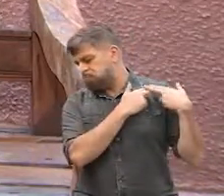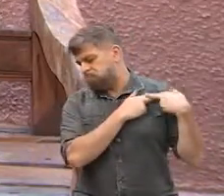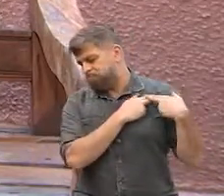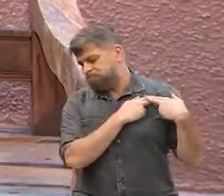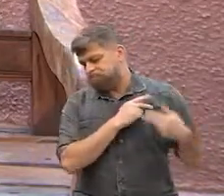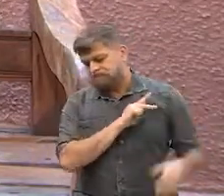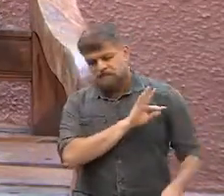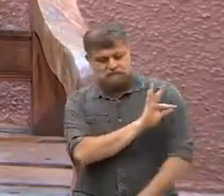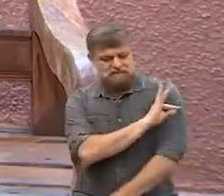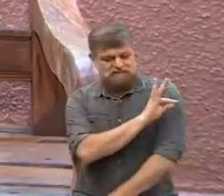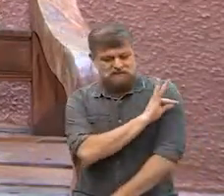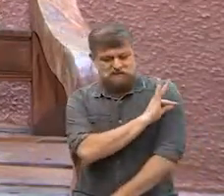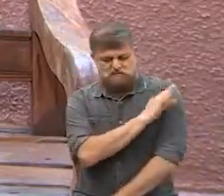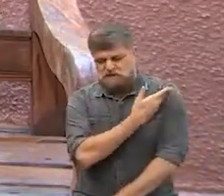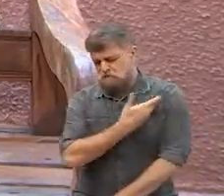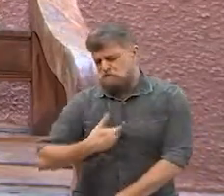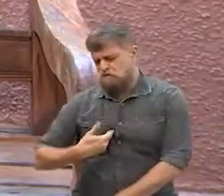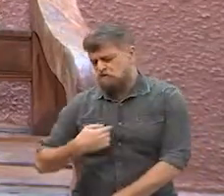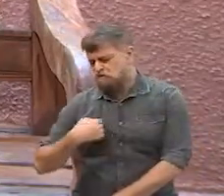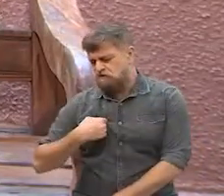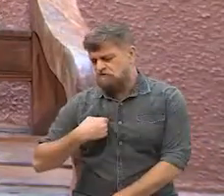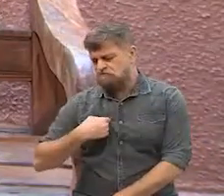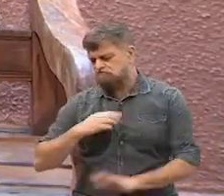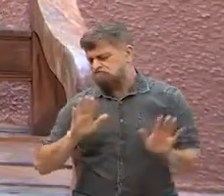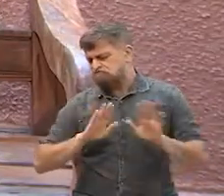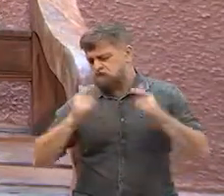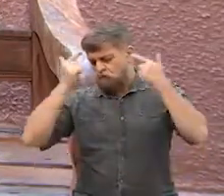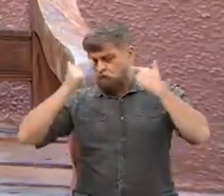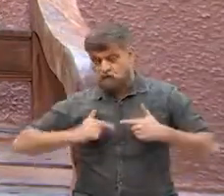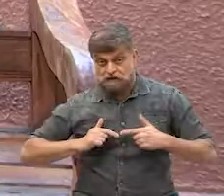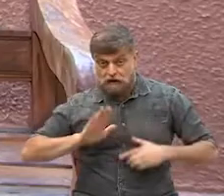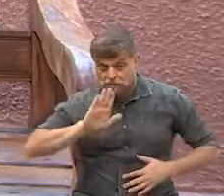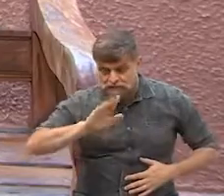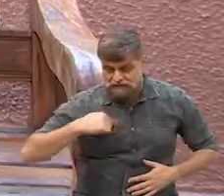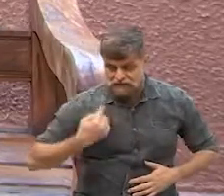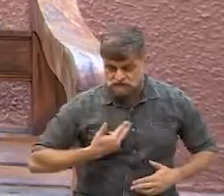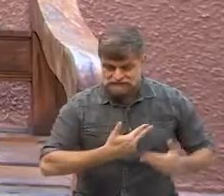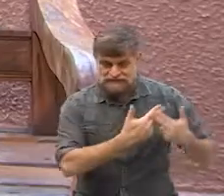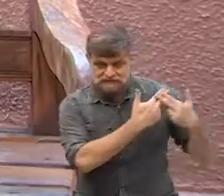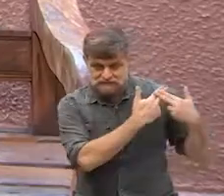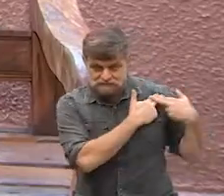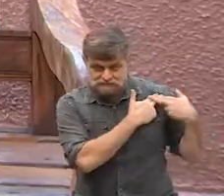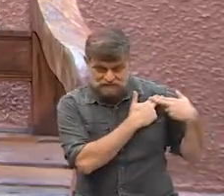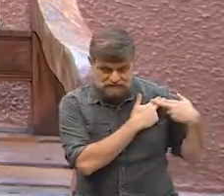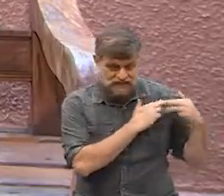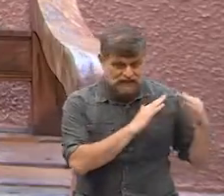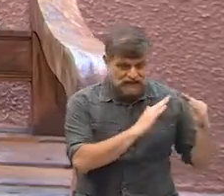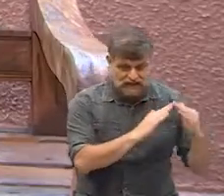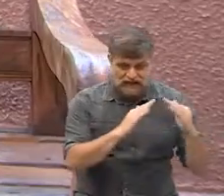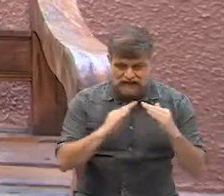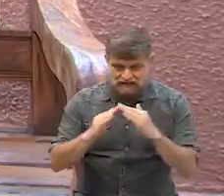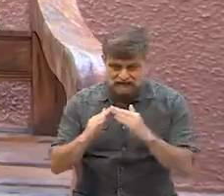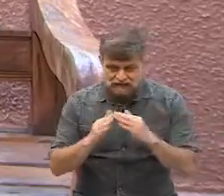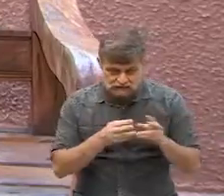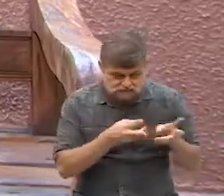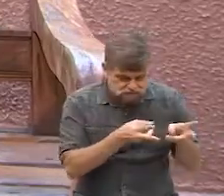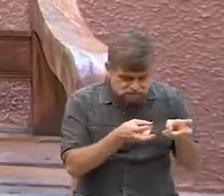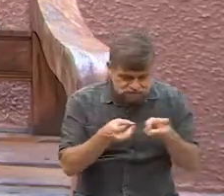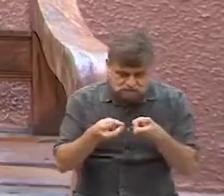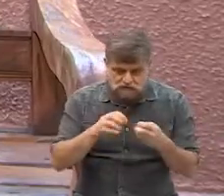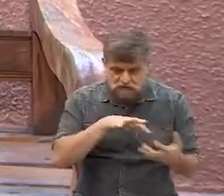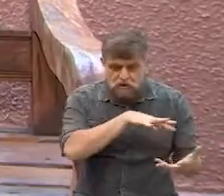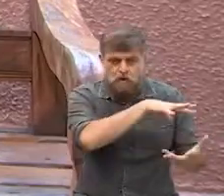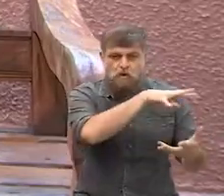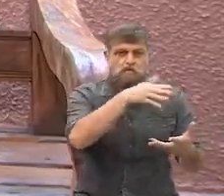poder público, de outros, e se nós tomarmos para nós a responsabilidade de cada casa, olhar para isso, o mundo vai ser um